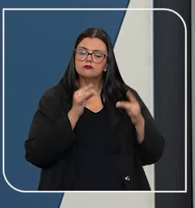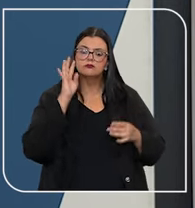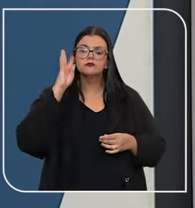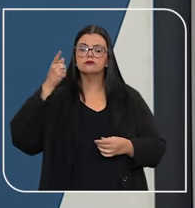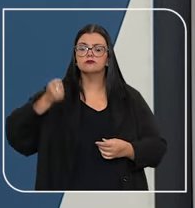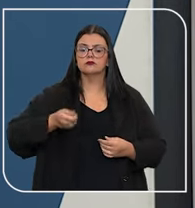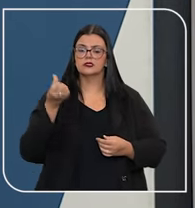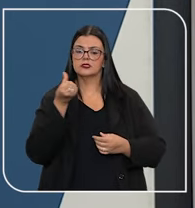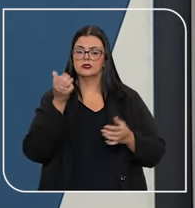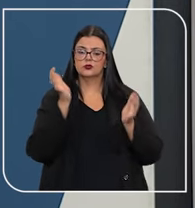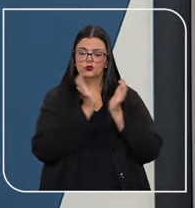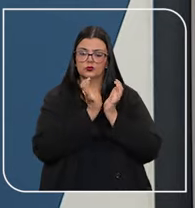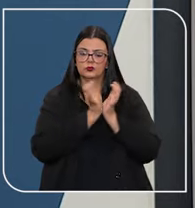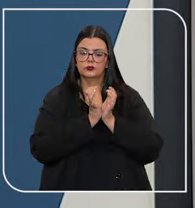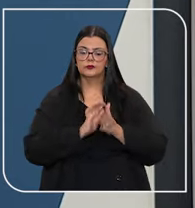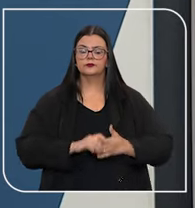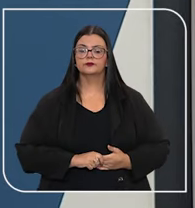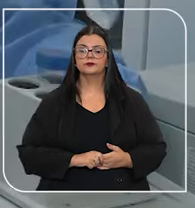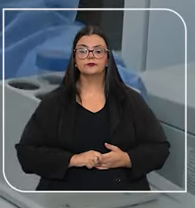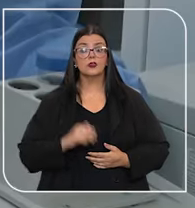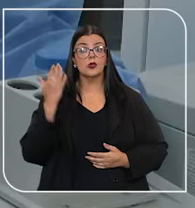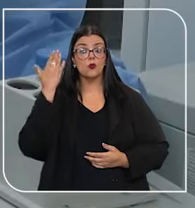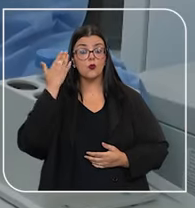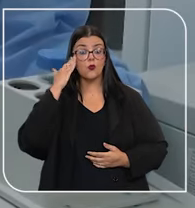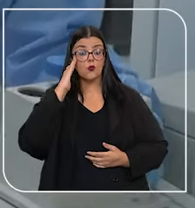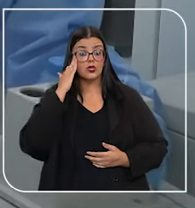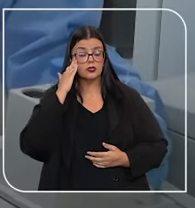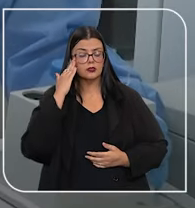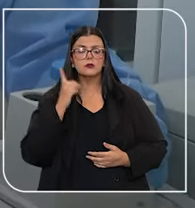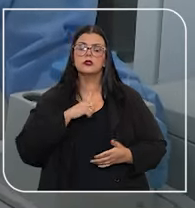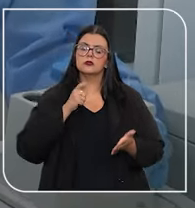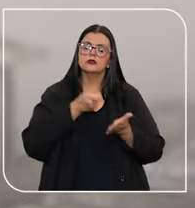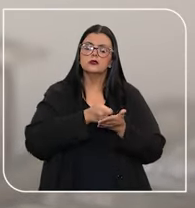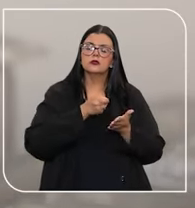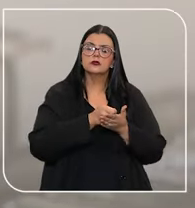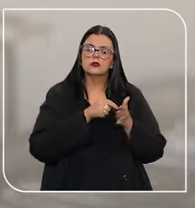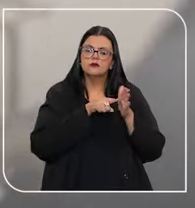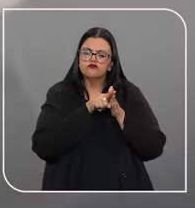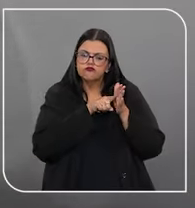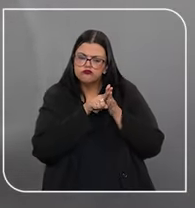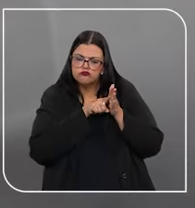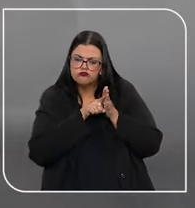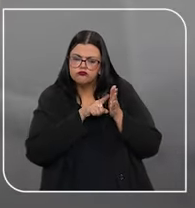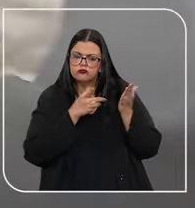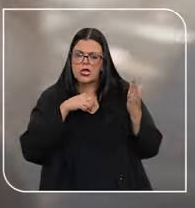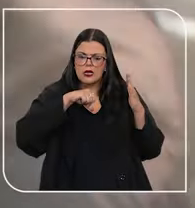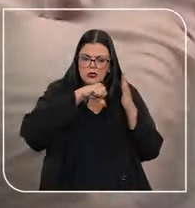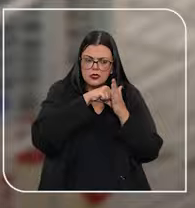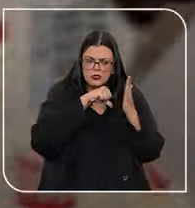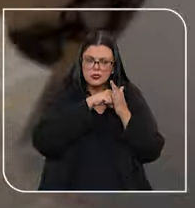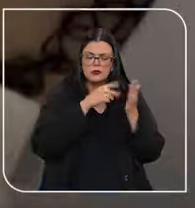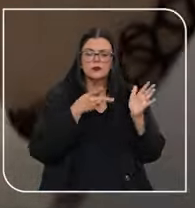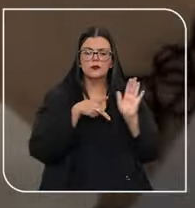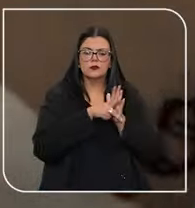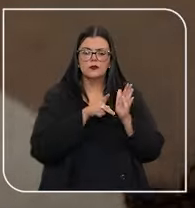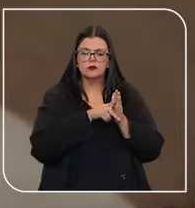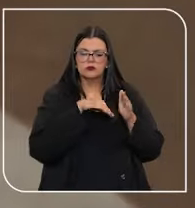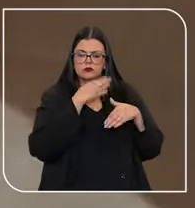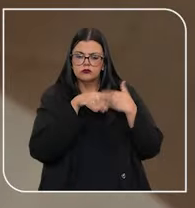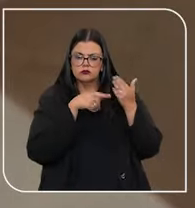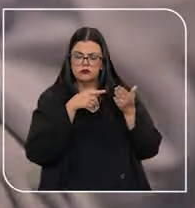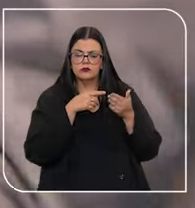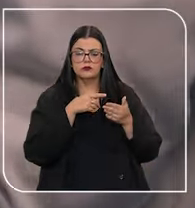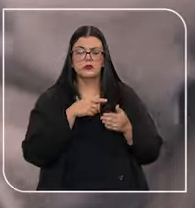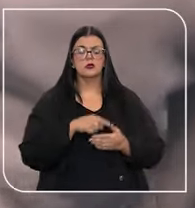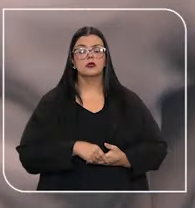detalhes da decisão da sexta turma o entendimento do coiu de que a exigência de exame criminológico para a Progressão de regime